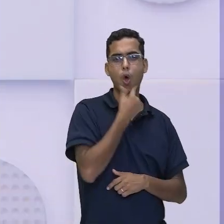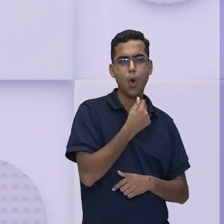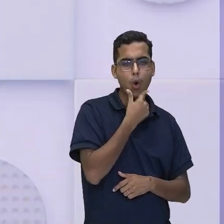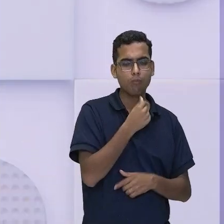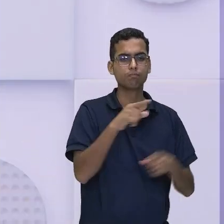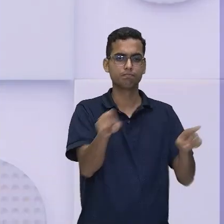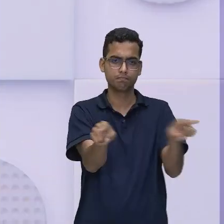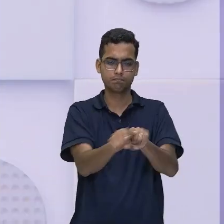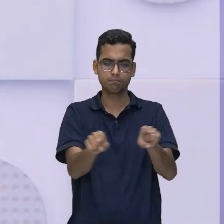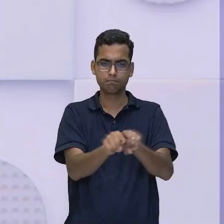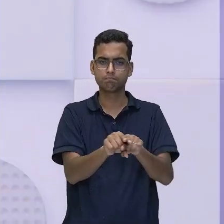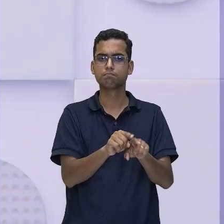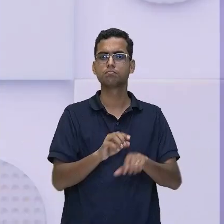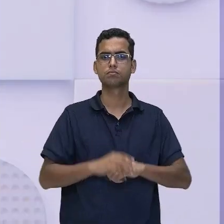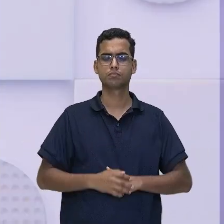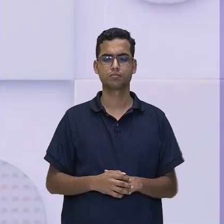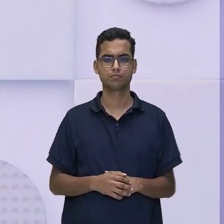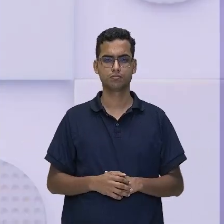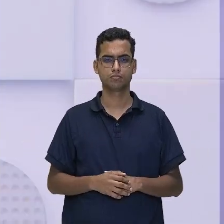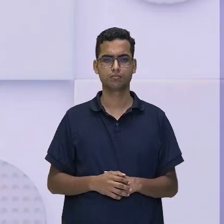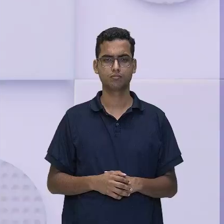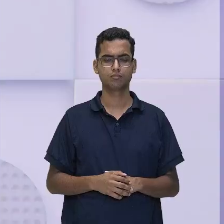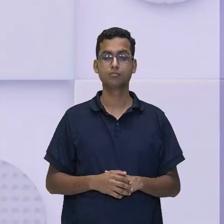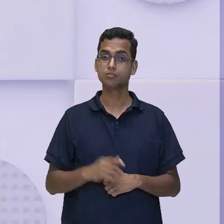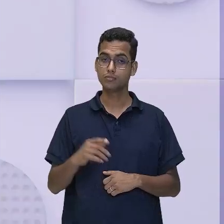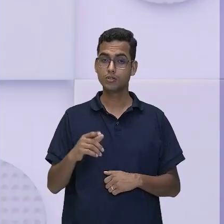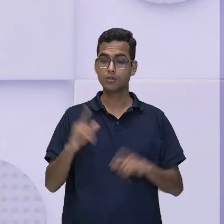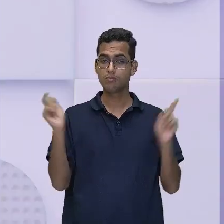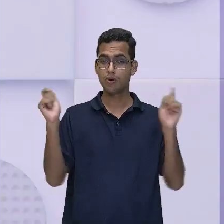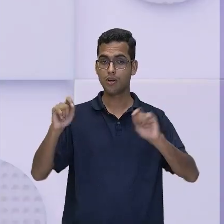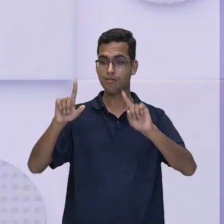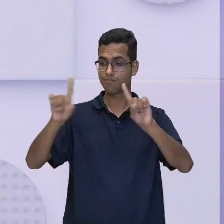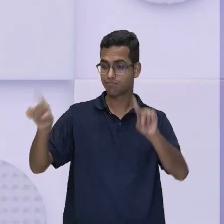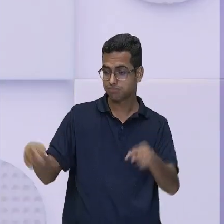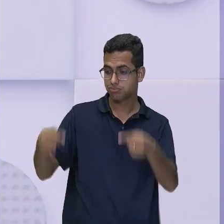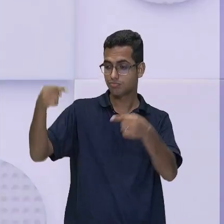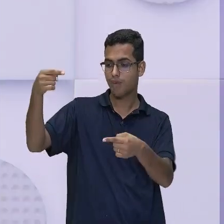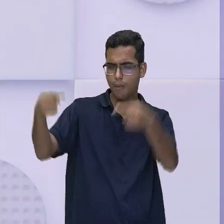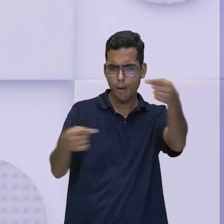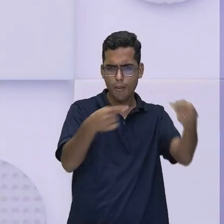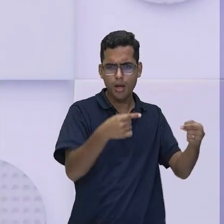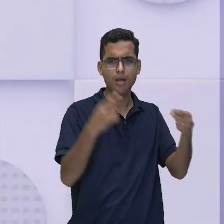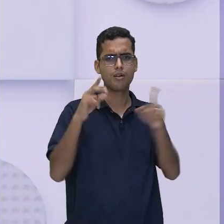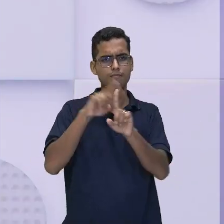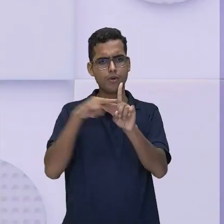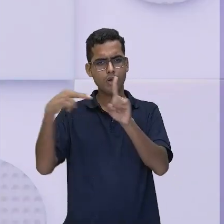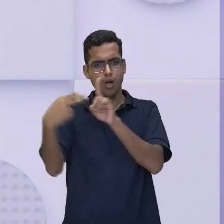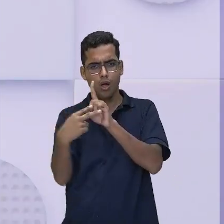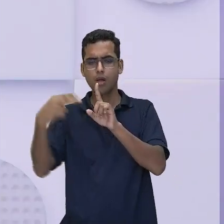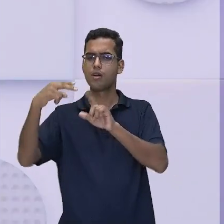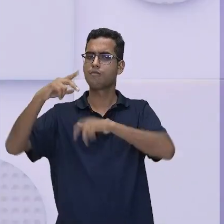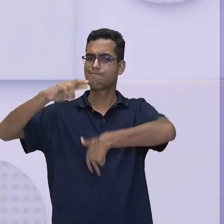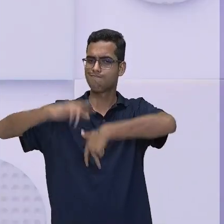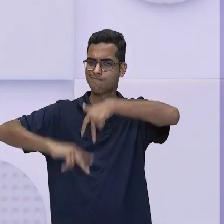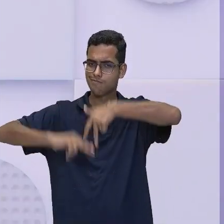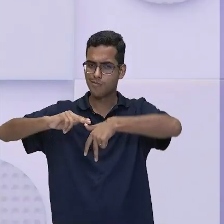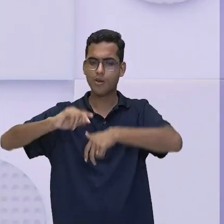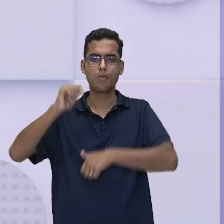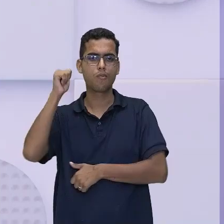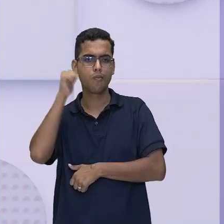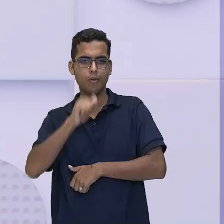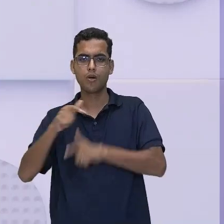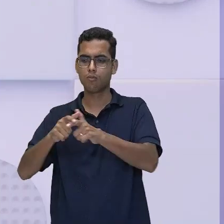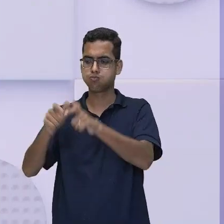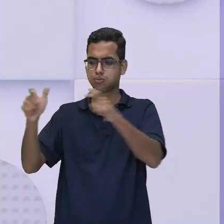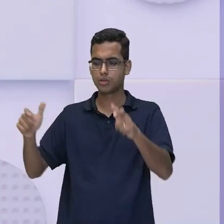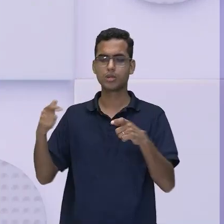mesmo tempo nós temos um desafio de ampliar essa discussão do ponto de vista do gênero, porque também precisamos de mais